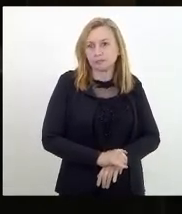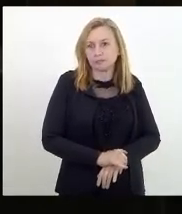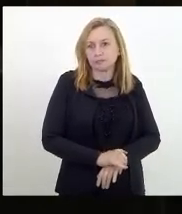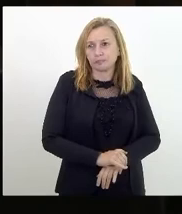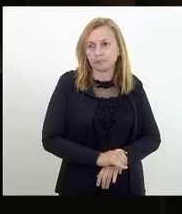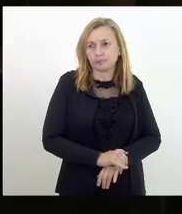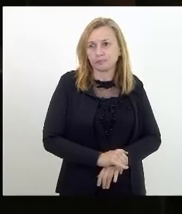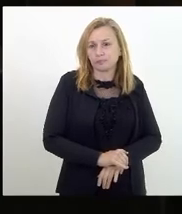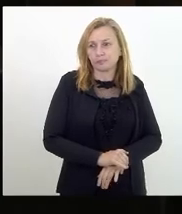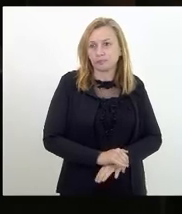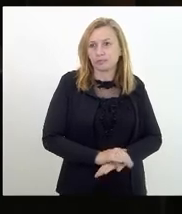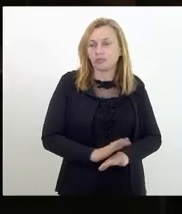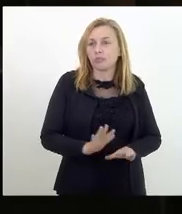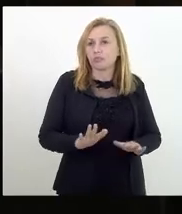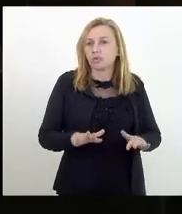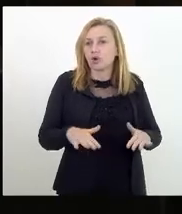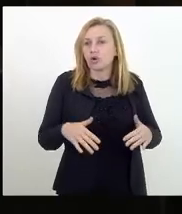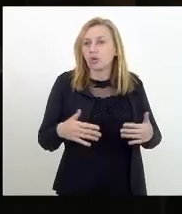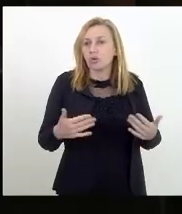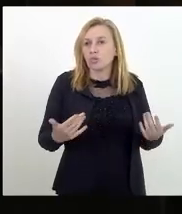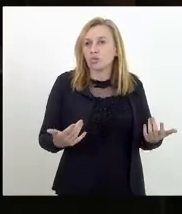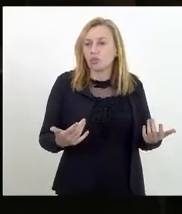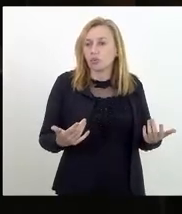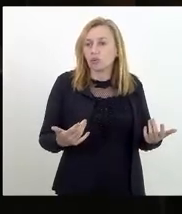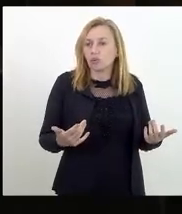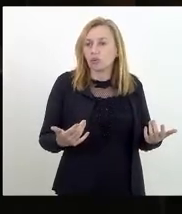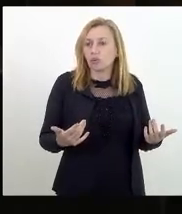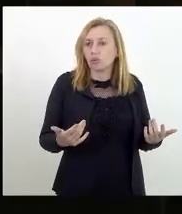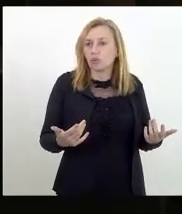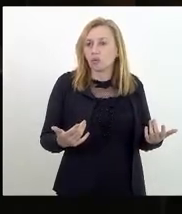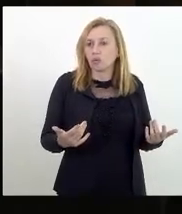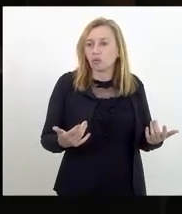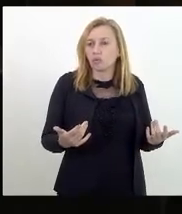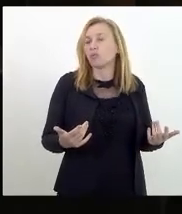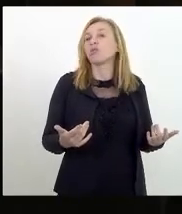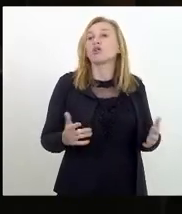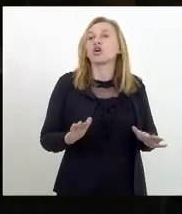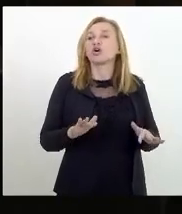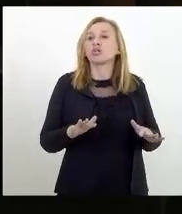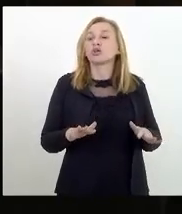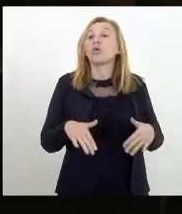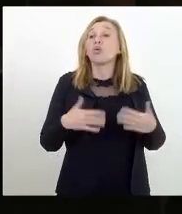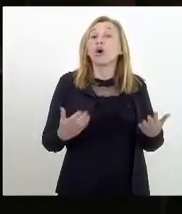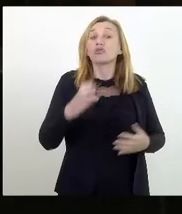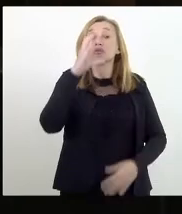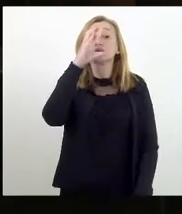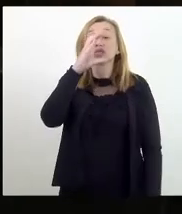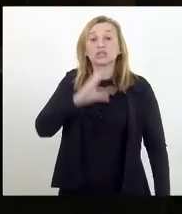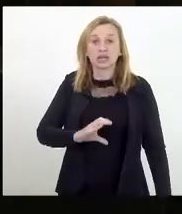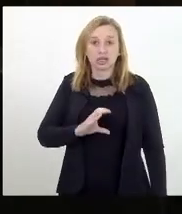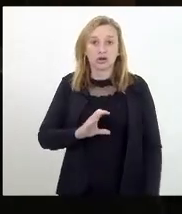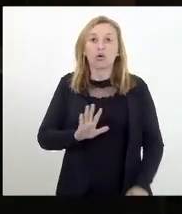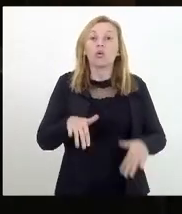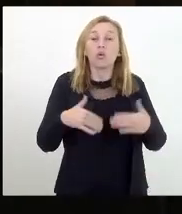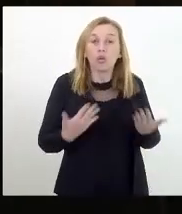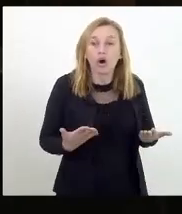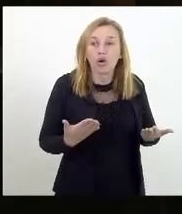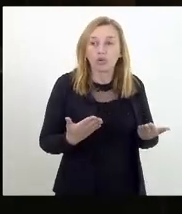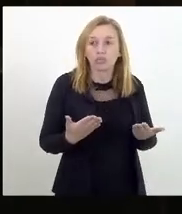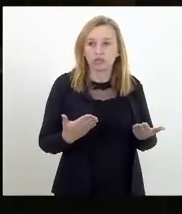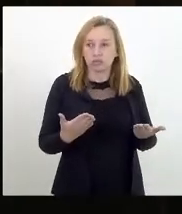E qual é o personagem concluo esta pergunta qual é o cidadão Qual é o